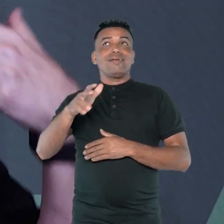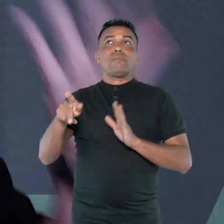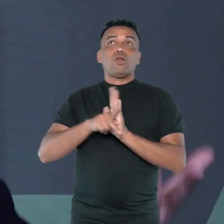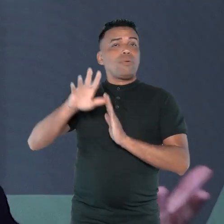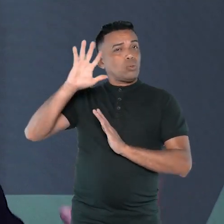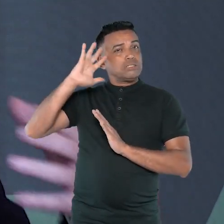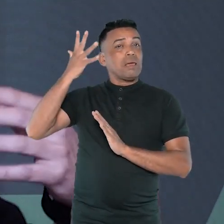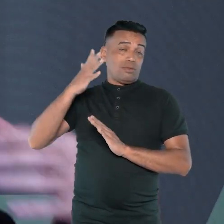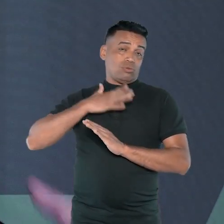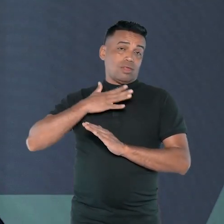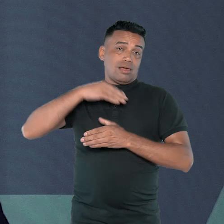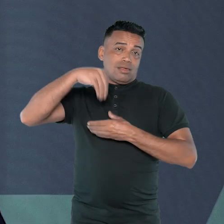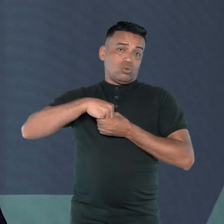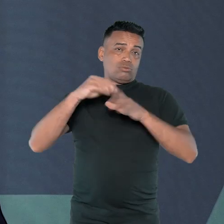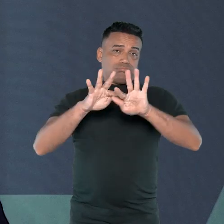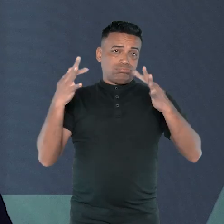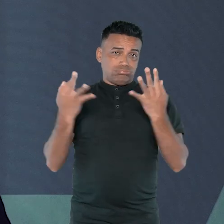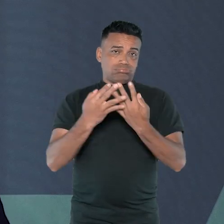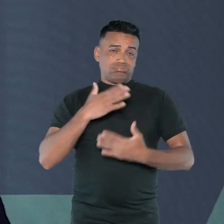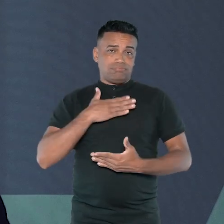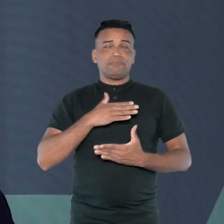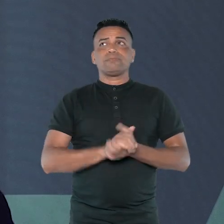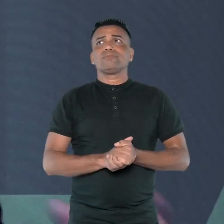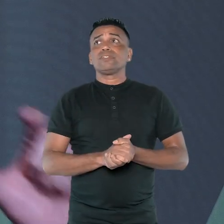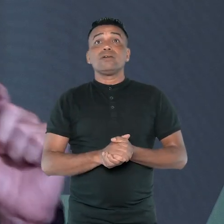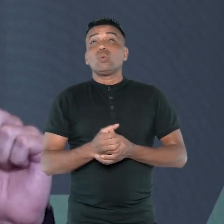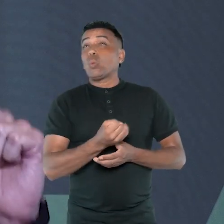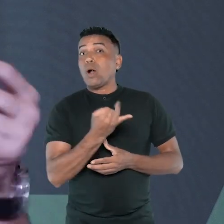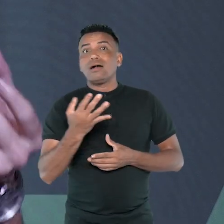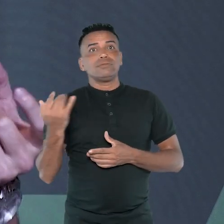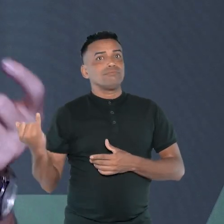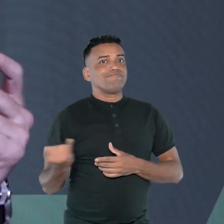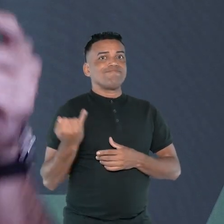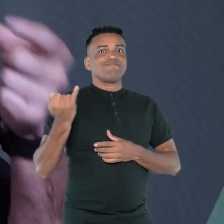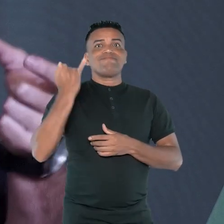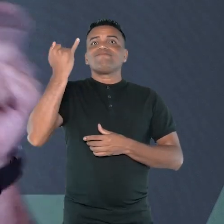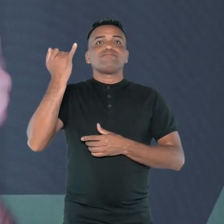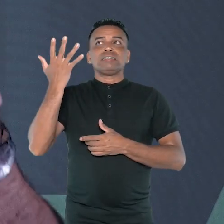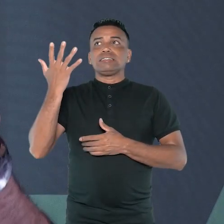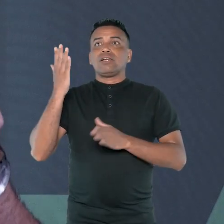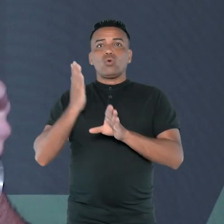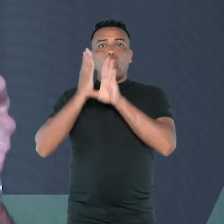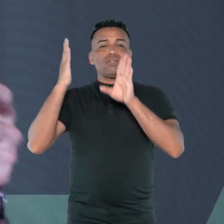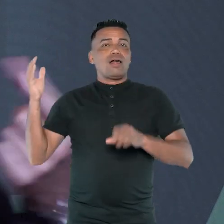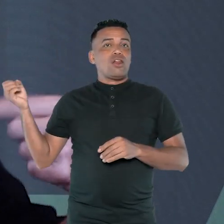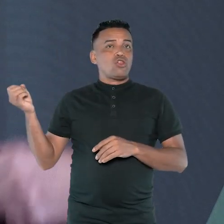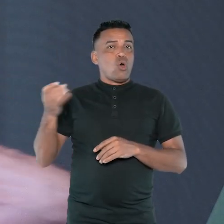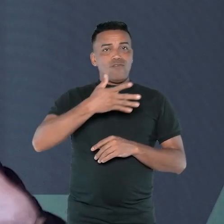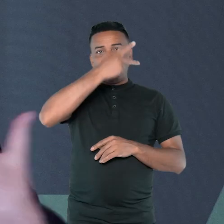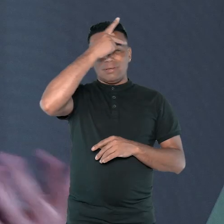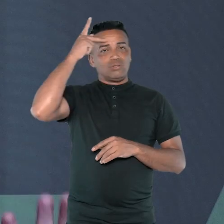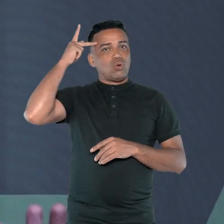a um episódio familiar, e o quanto foi importante encontrar um novo sujeito